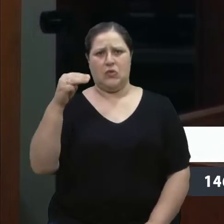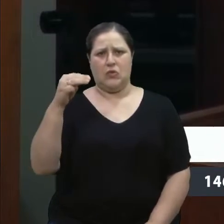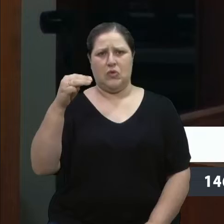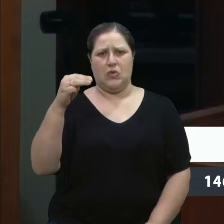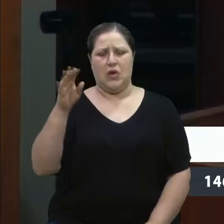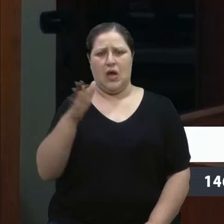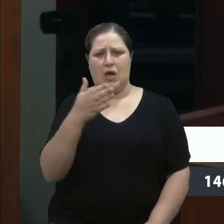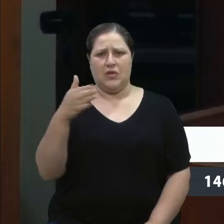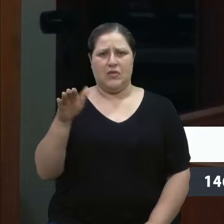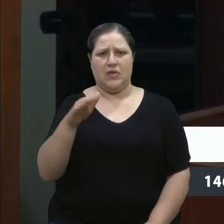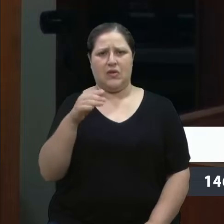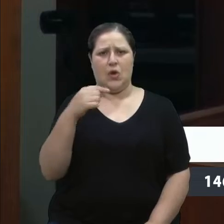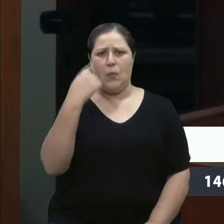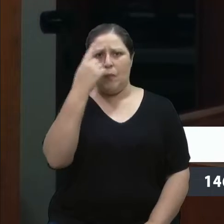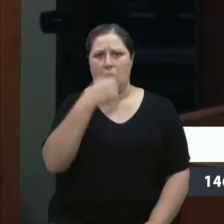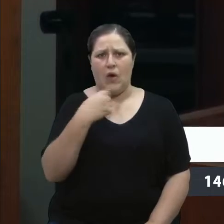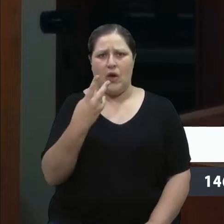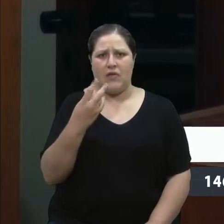se ter